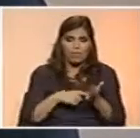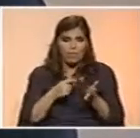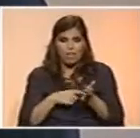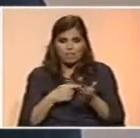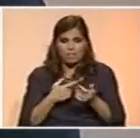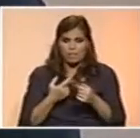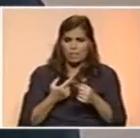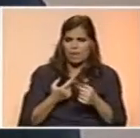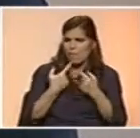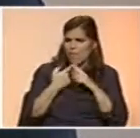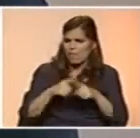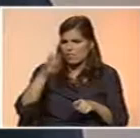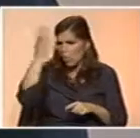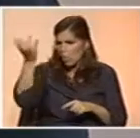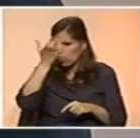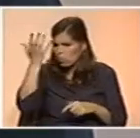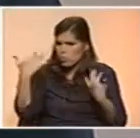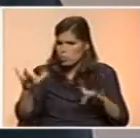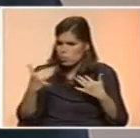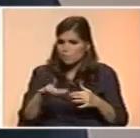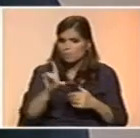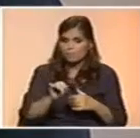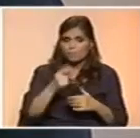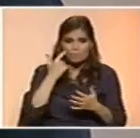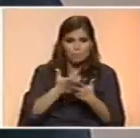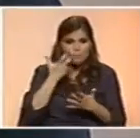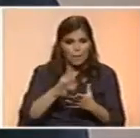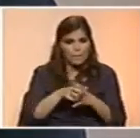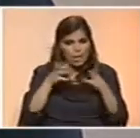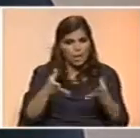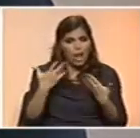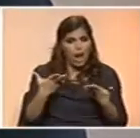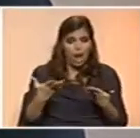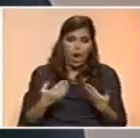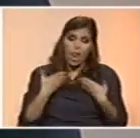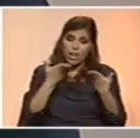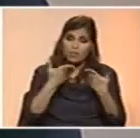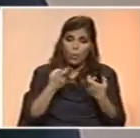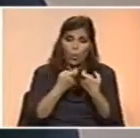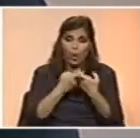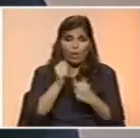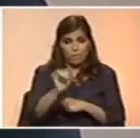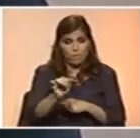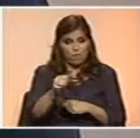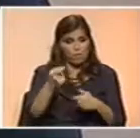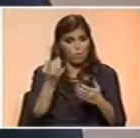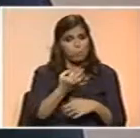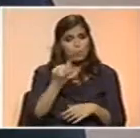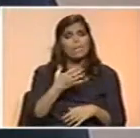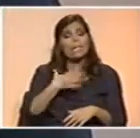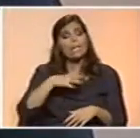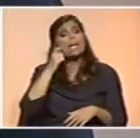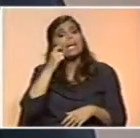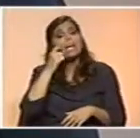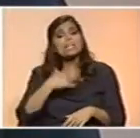uma diferença cultural muito grande também, não é? Sim, sim, exatamente. Portanto, teve um impacto maior, agora ajuda os seus colegas cá no Porto. Quem quiser saber